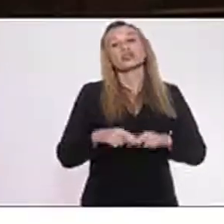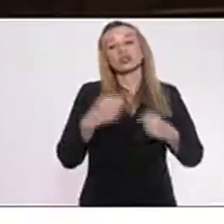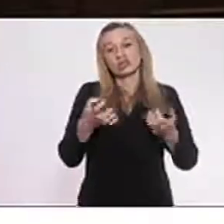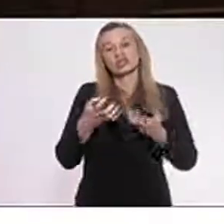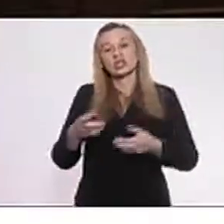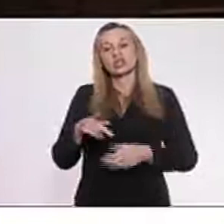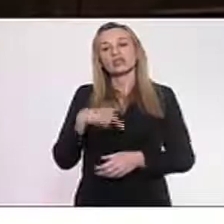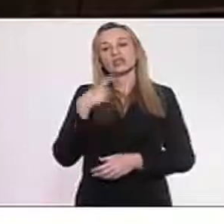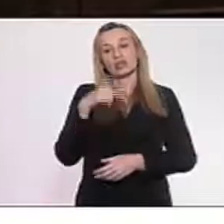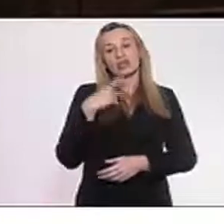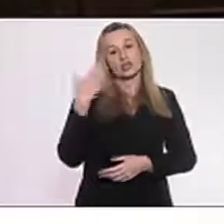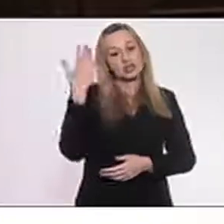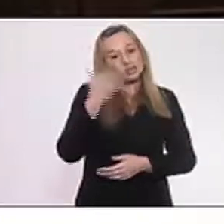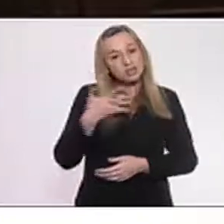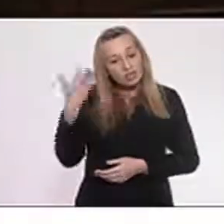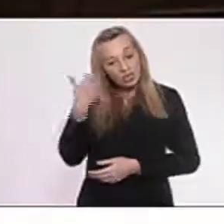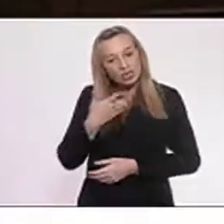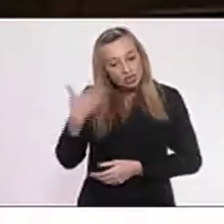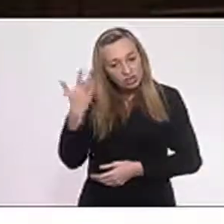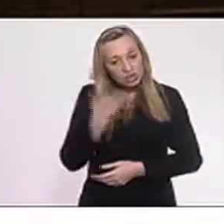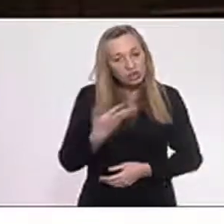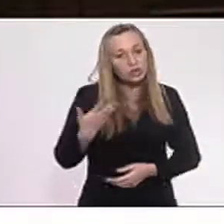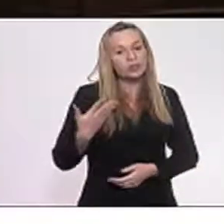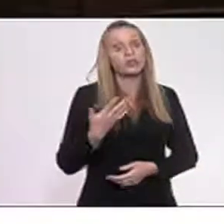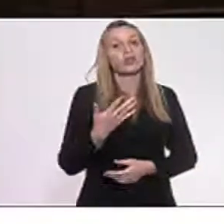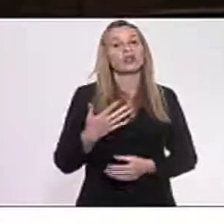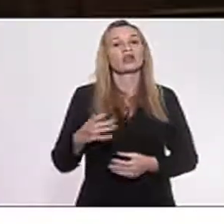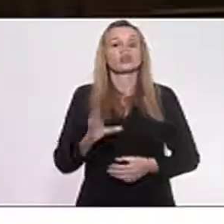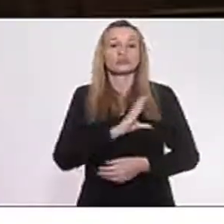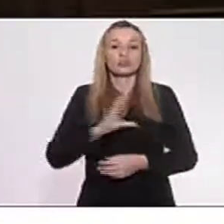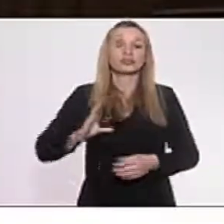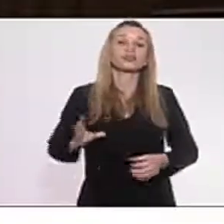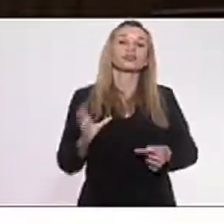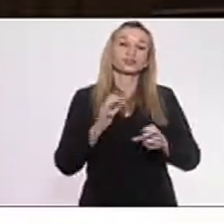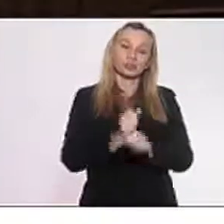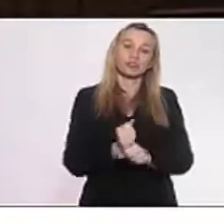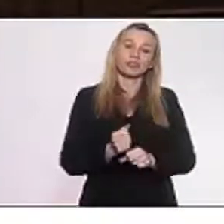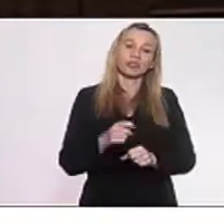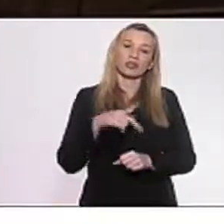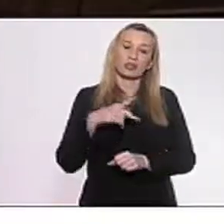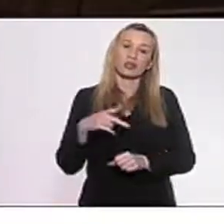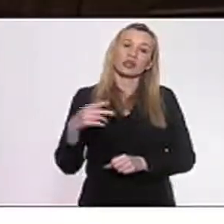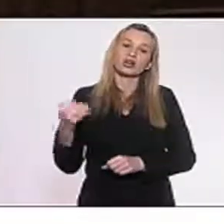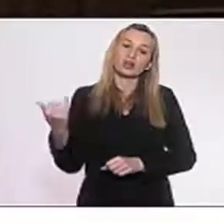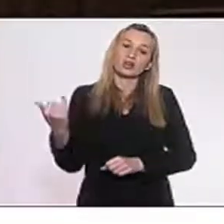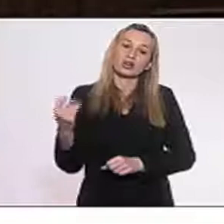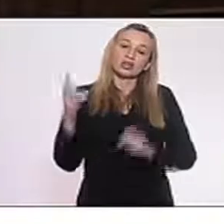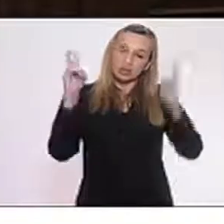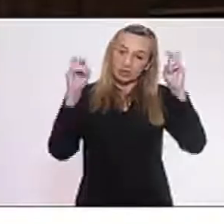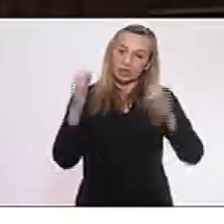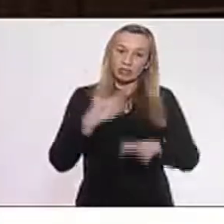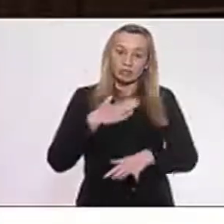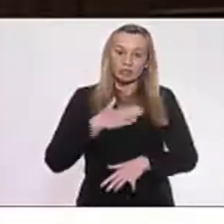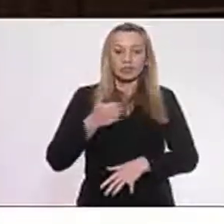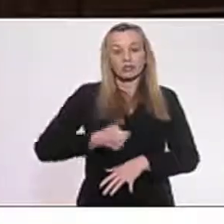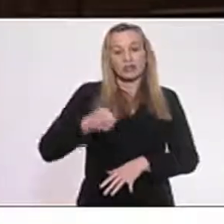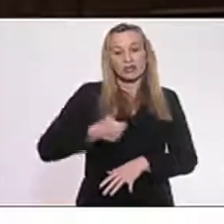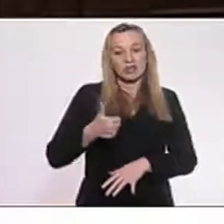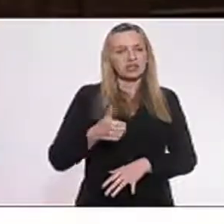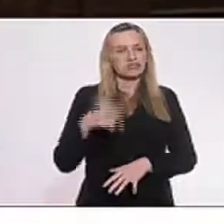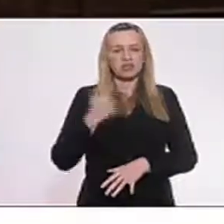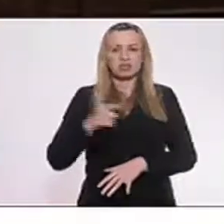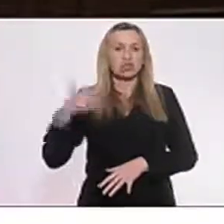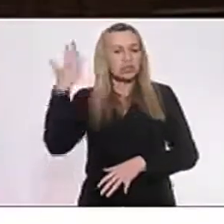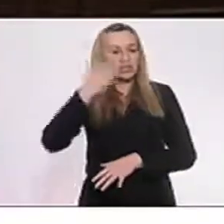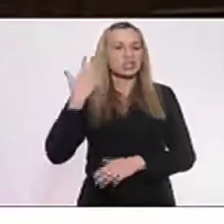essa mensagem. Na Comissão de Tributação hoje apareceu esse tema para mim pela primeira vez. Não há mensagem ainda na casa. É possível que